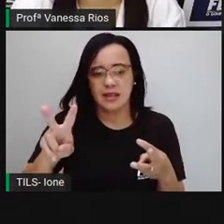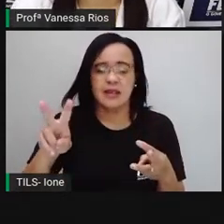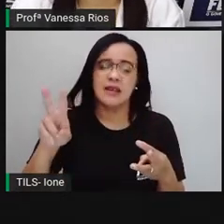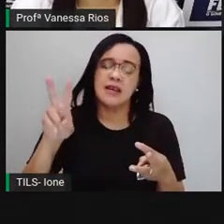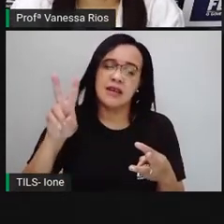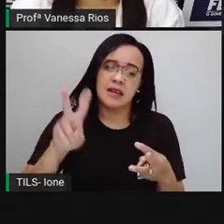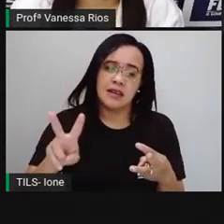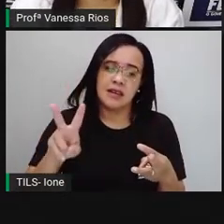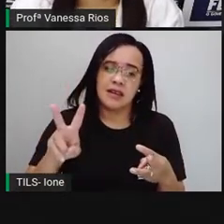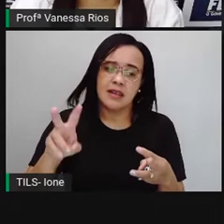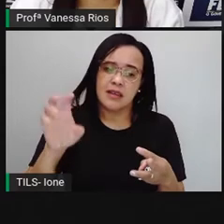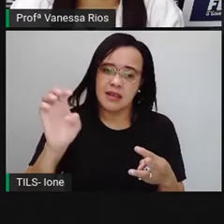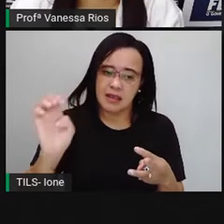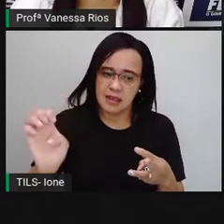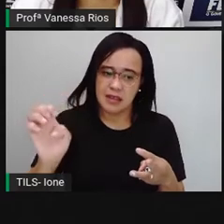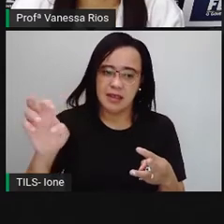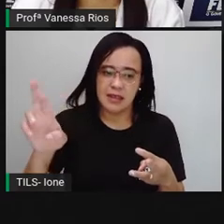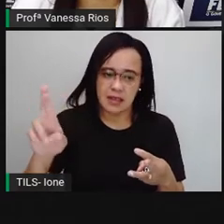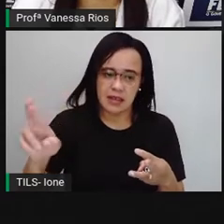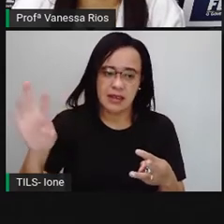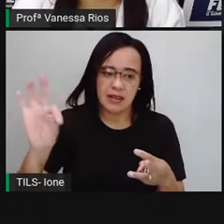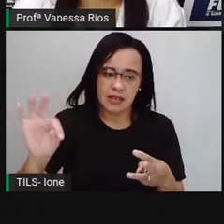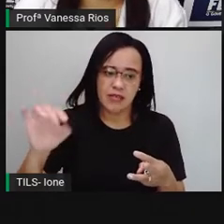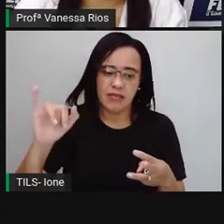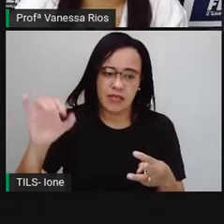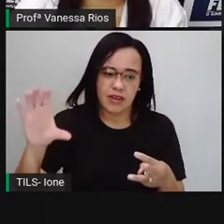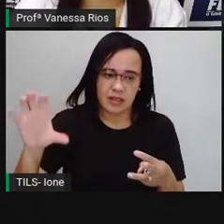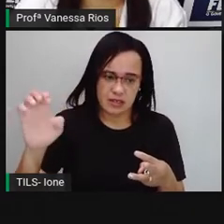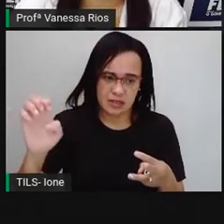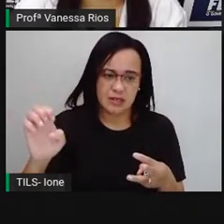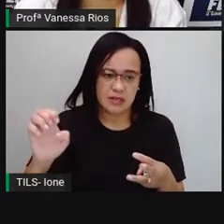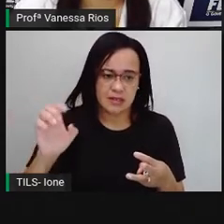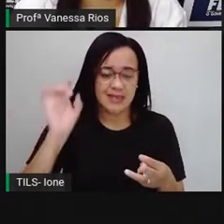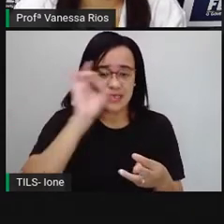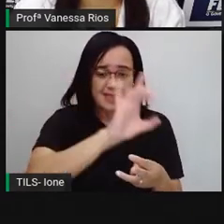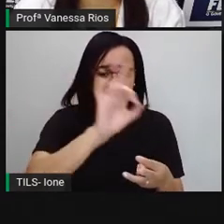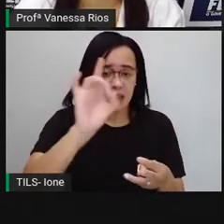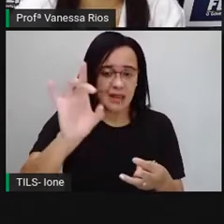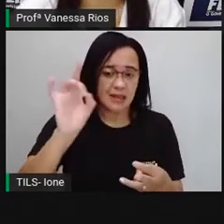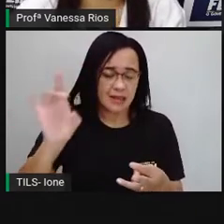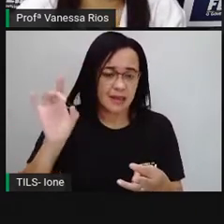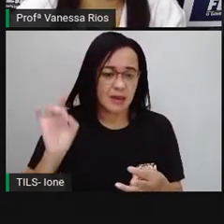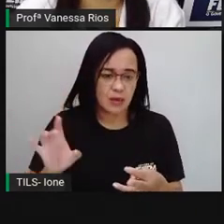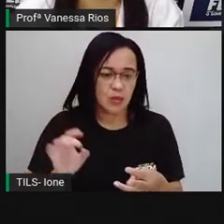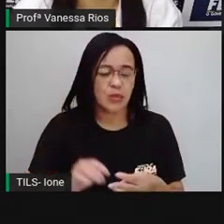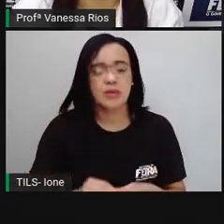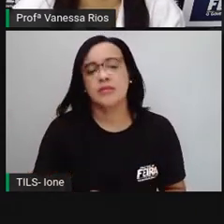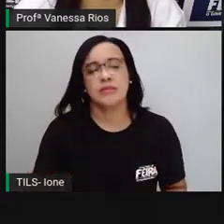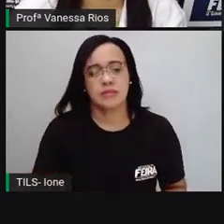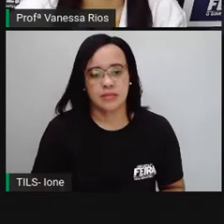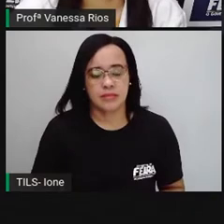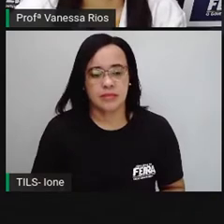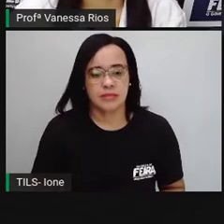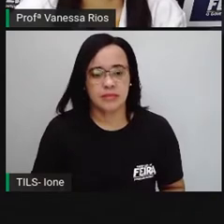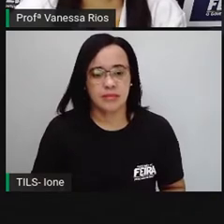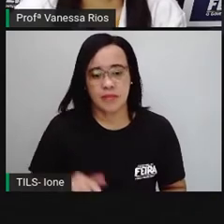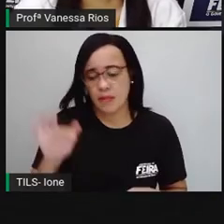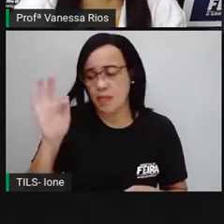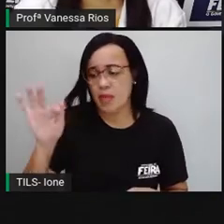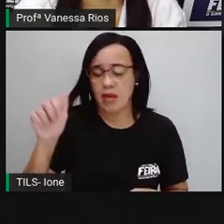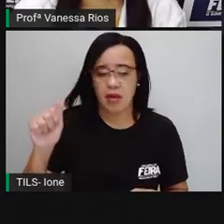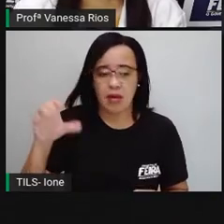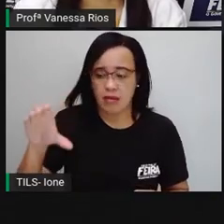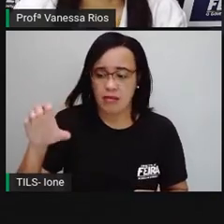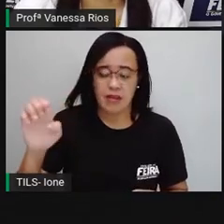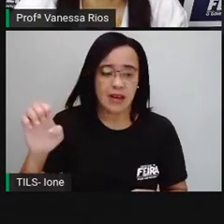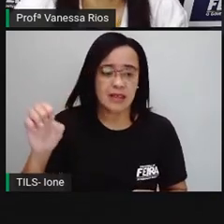dizer cada parte dessa aqui que está exemplificada. O que seria a face? A face, ó,